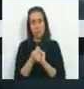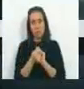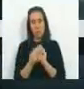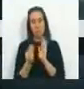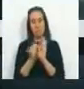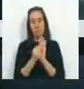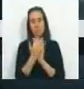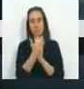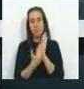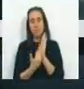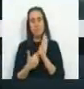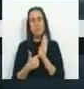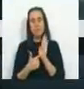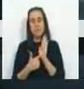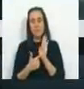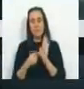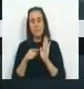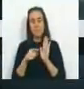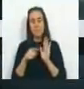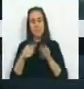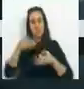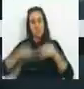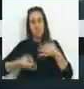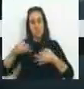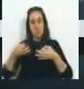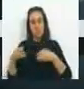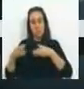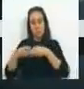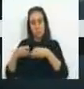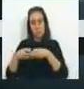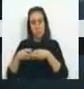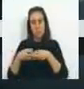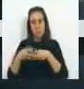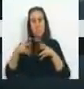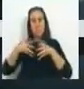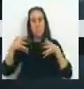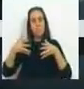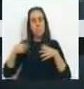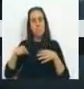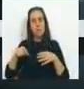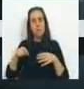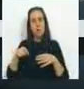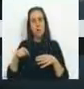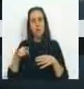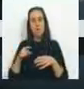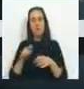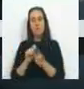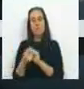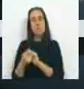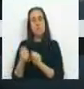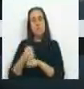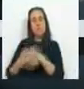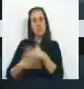escreveu-se que os tribunais coletivos, na maioria dos casos, passariam a